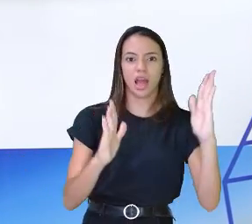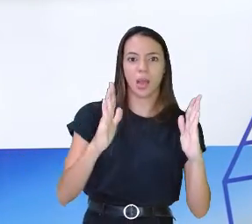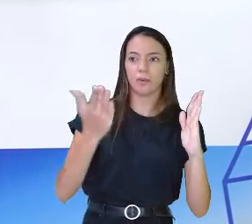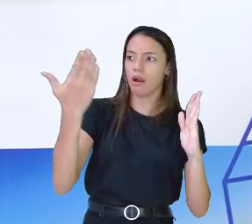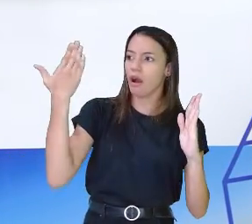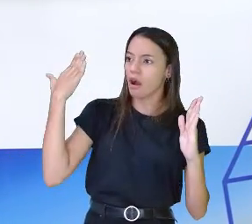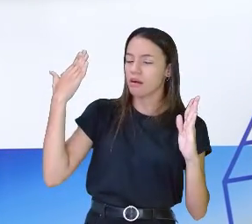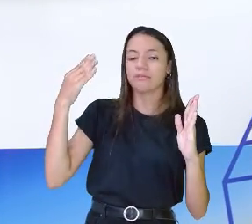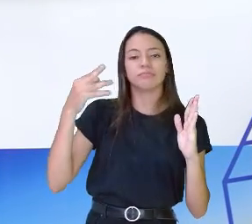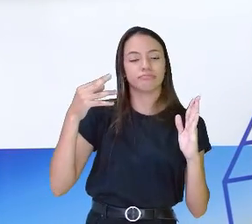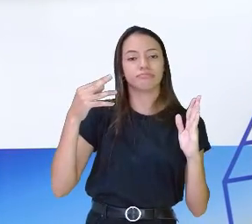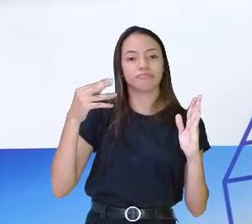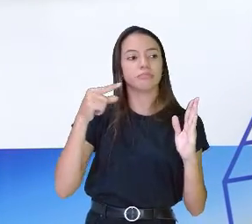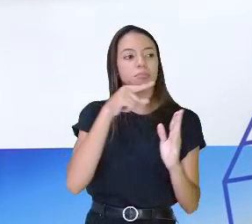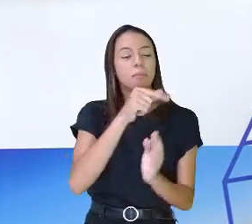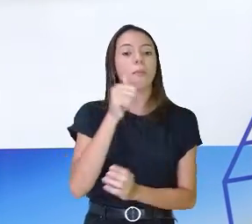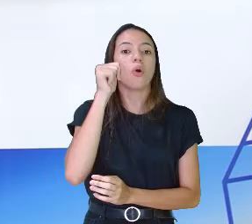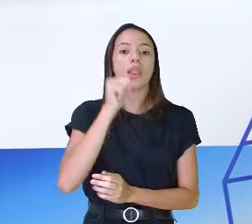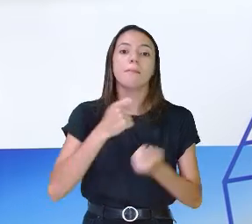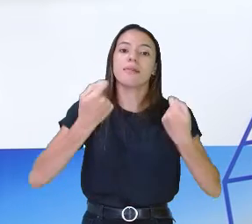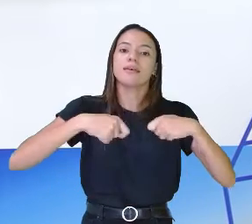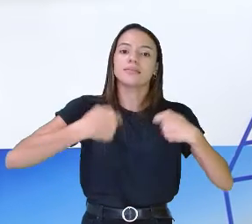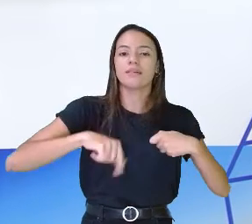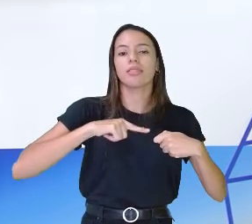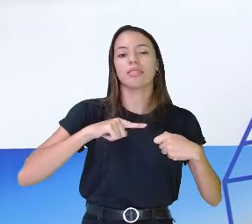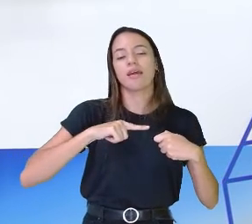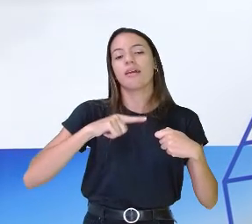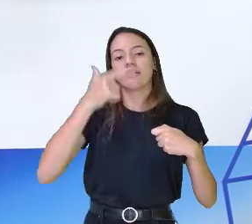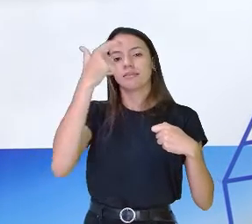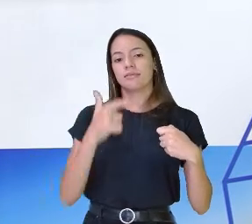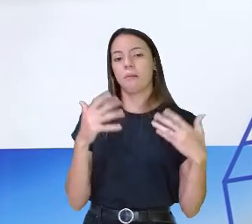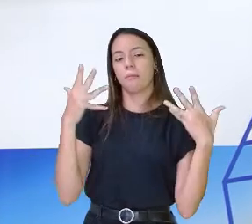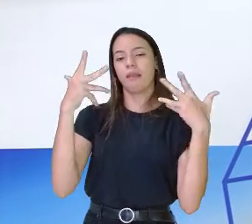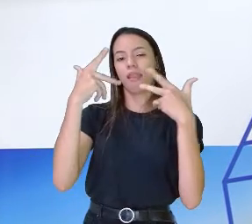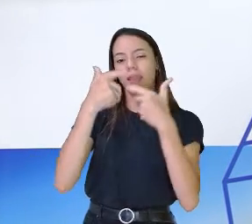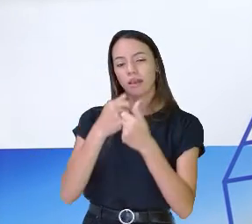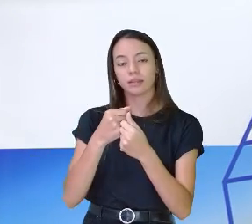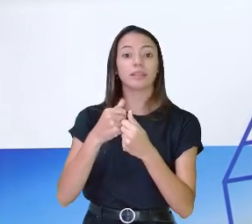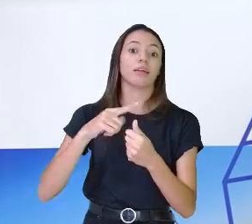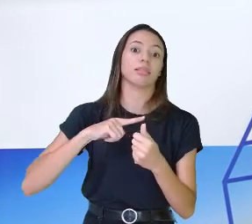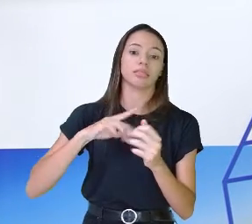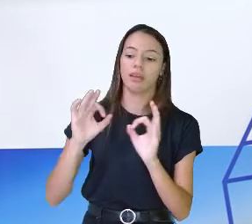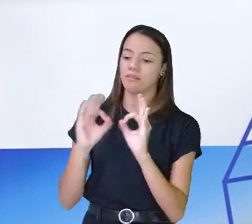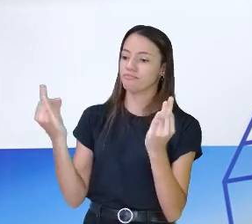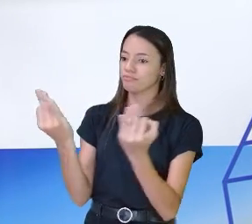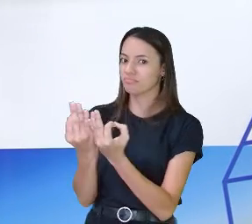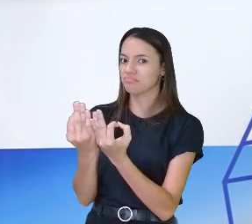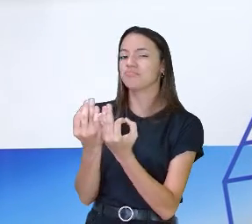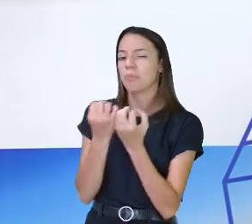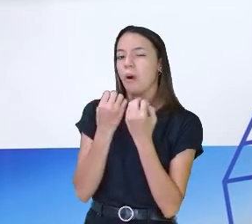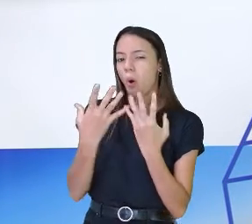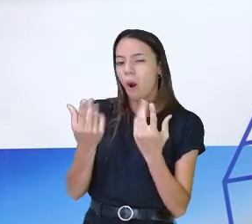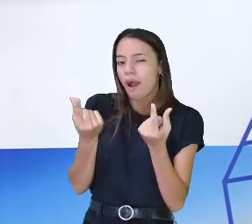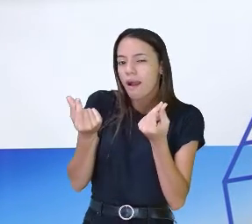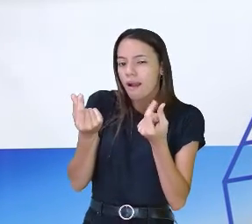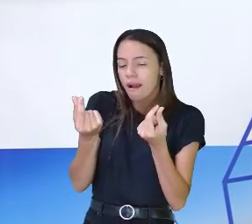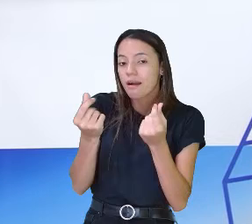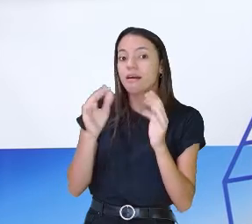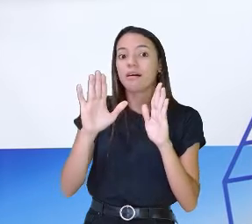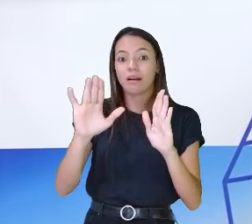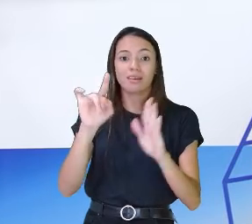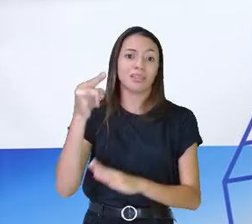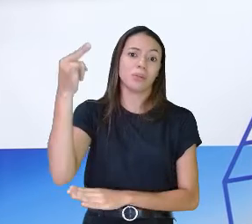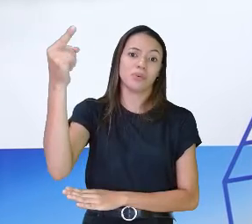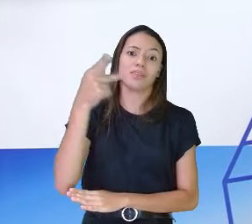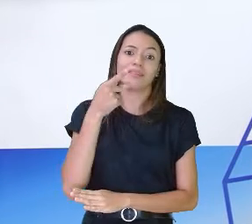moças casadoras, né, de serem bonitas e de boa família. E aí ele vai trazer que ela é uma porta, associando a